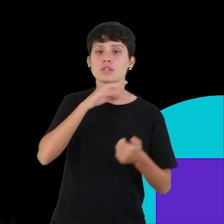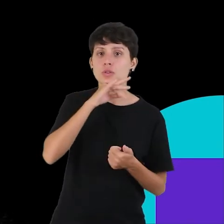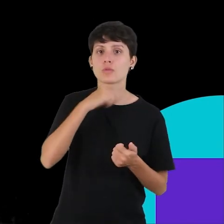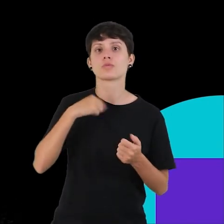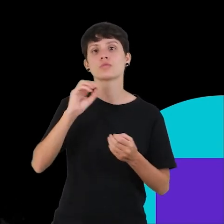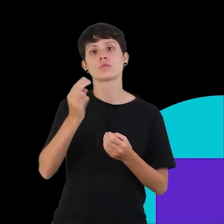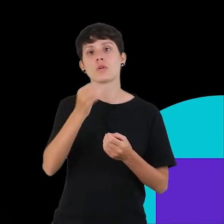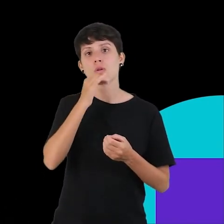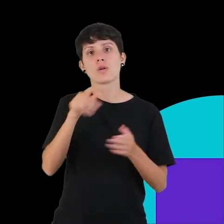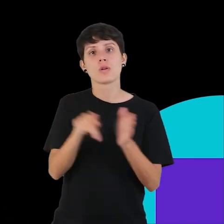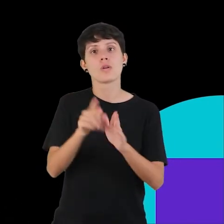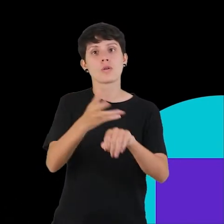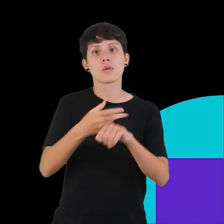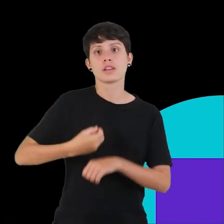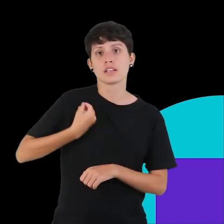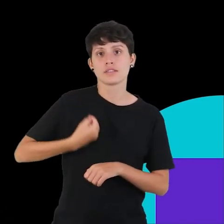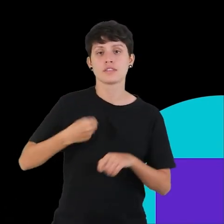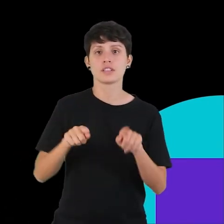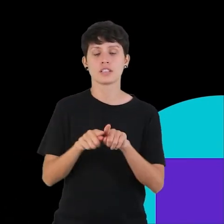Um de cada vez.